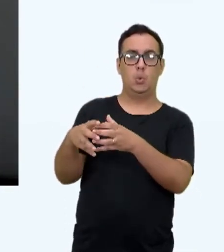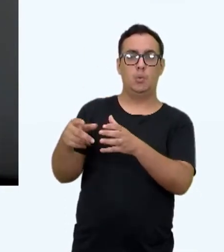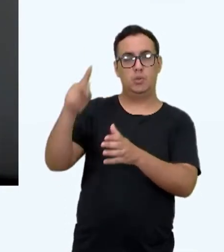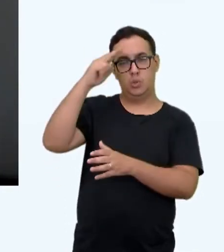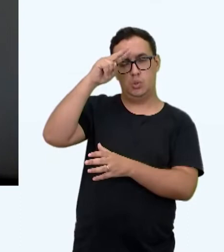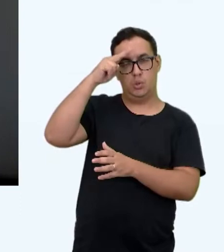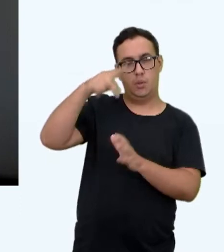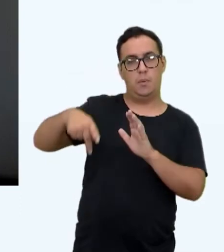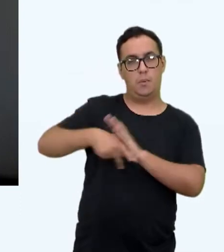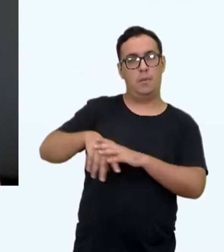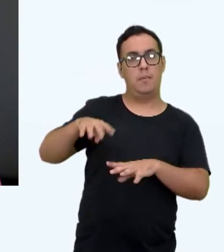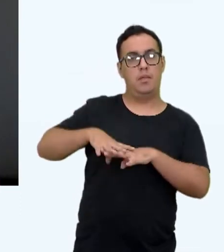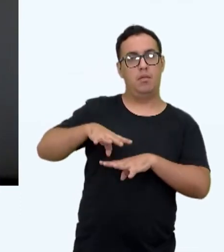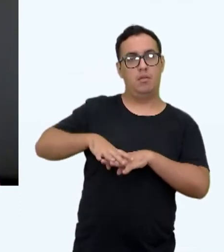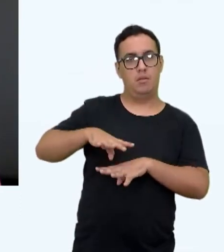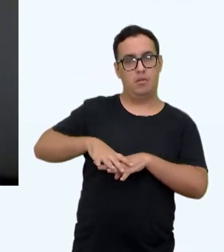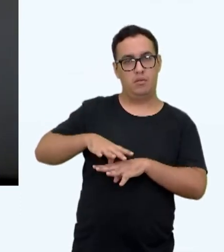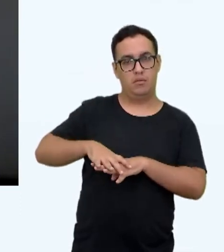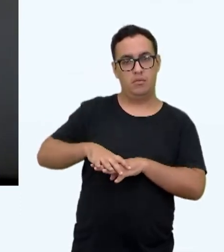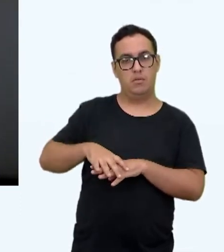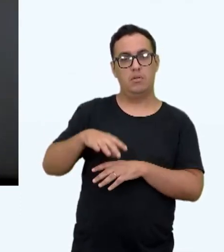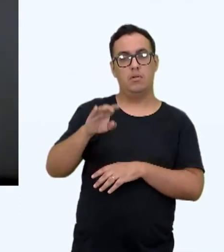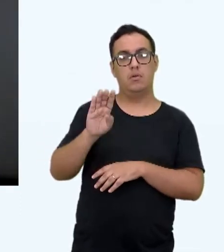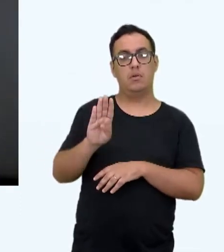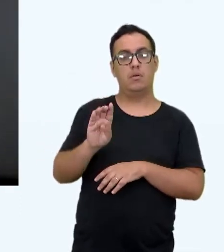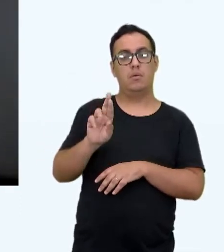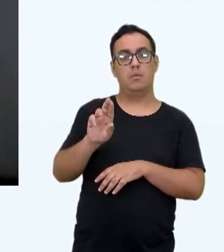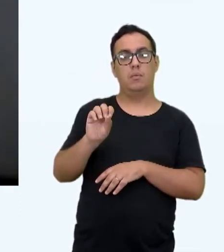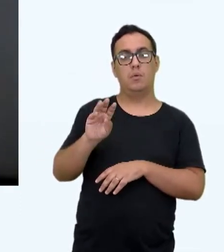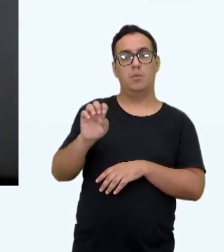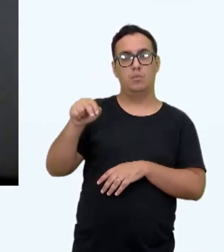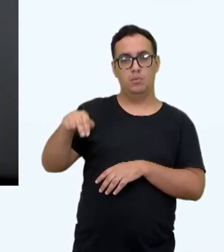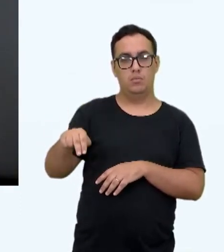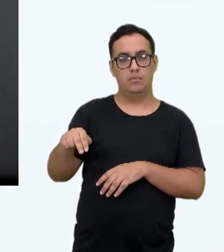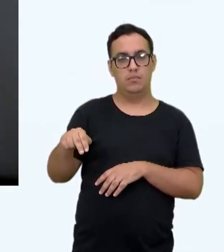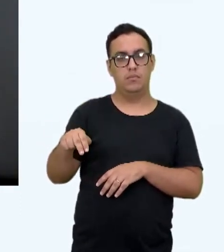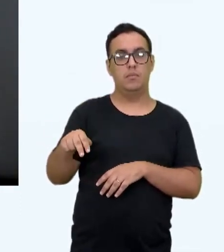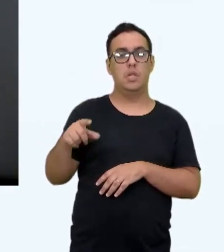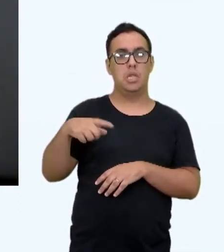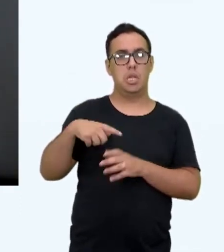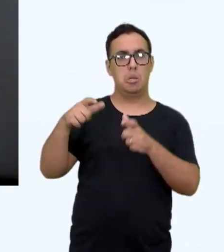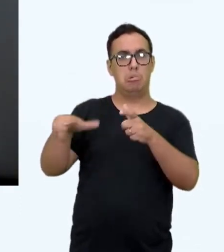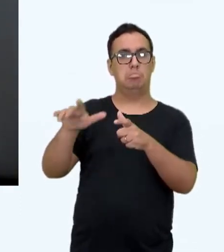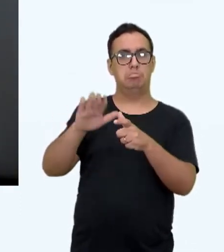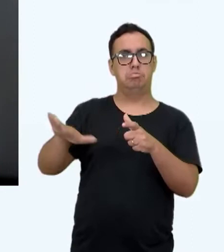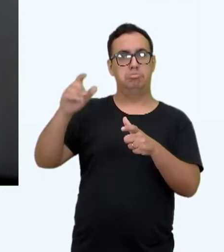da Matemática da Brown University, que é um dos mais